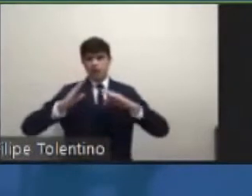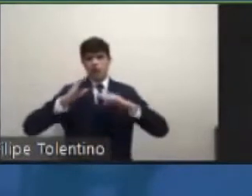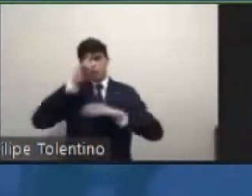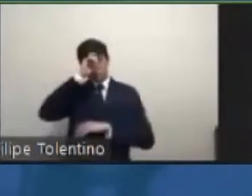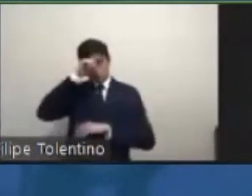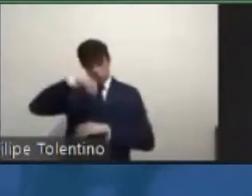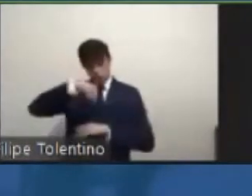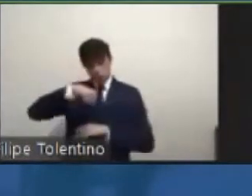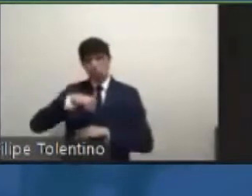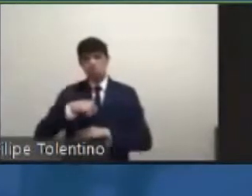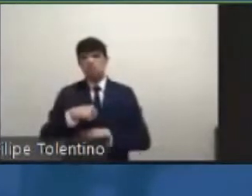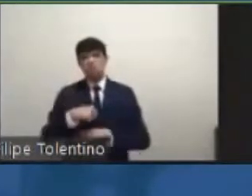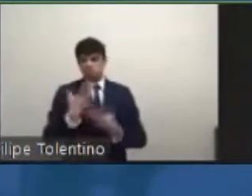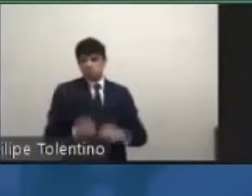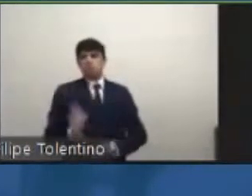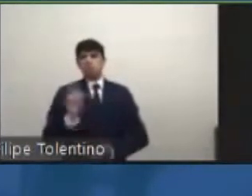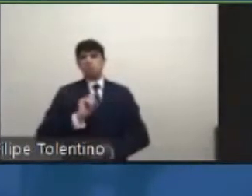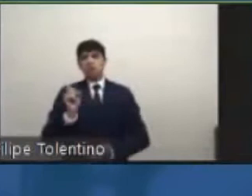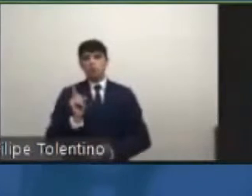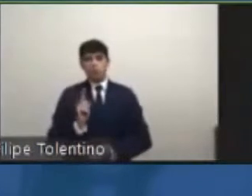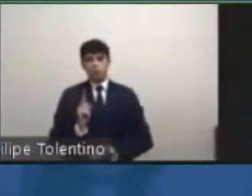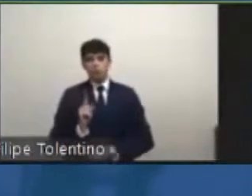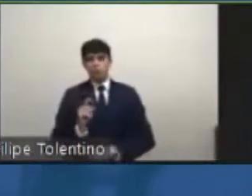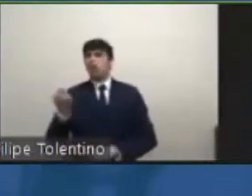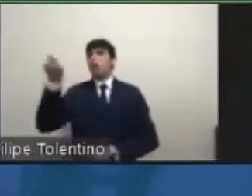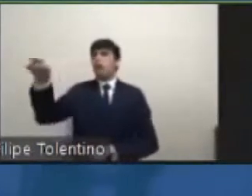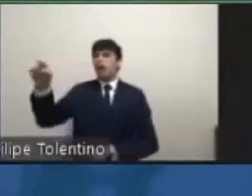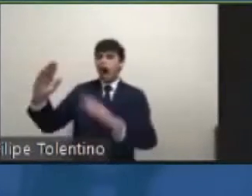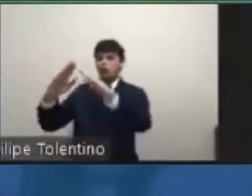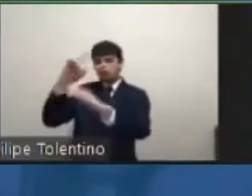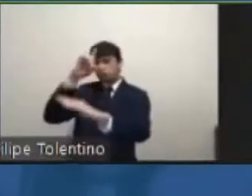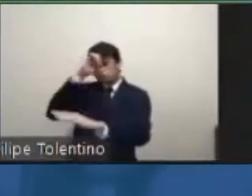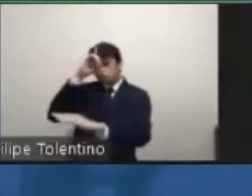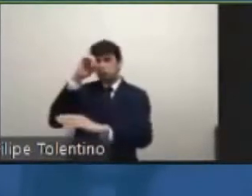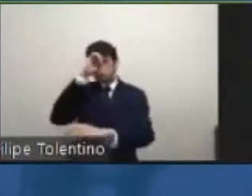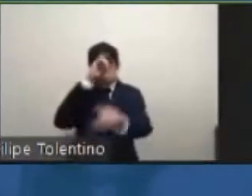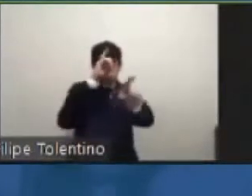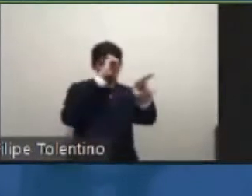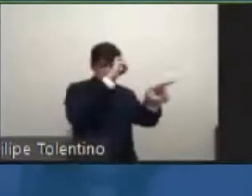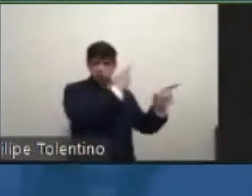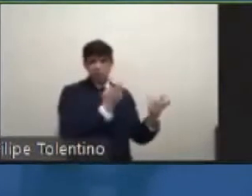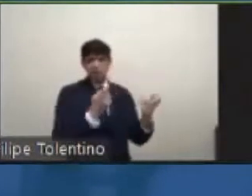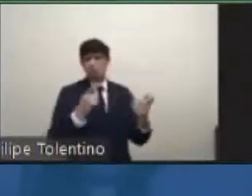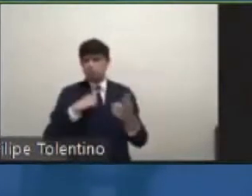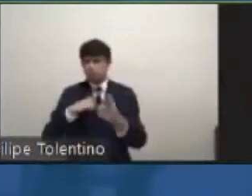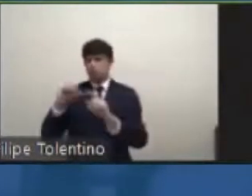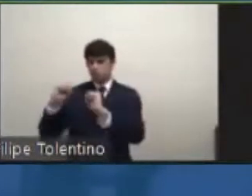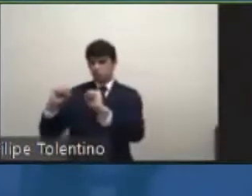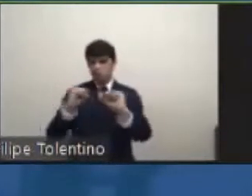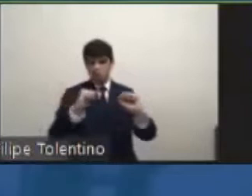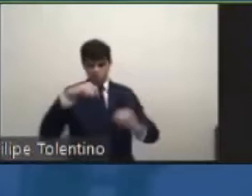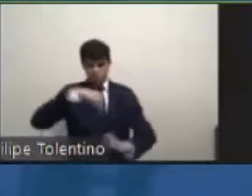não permite. Protocolo operacional padrão para esses casos, esses problemas de saúde, dizem que eu